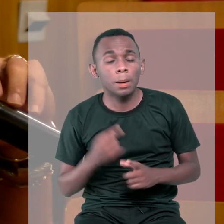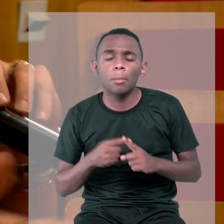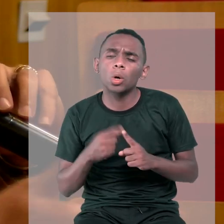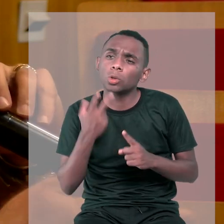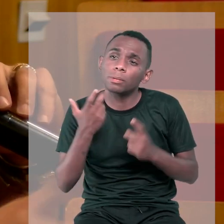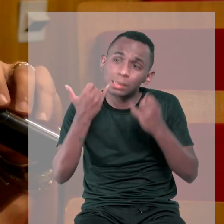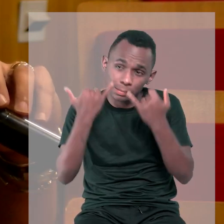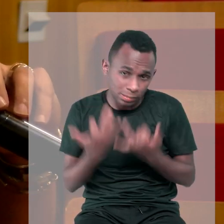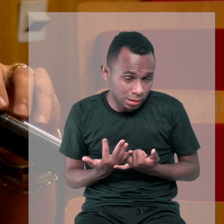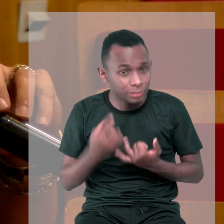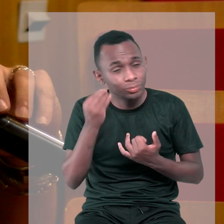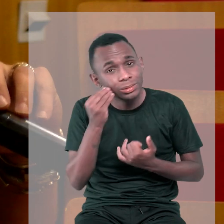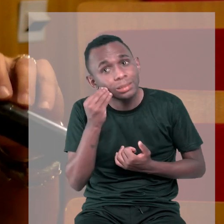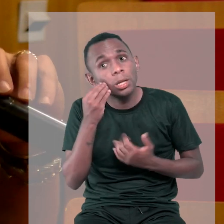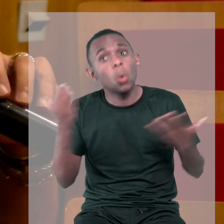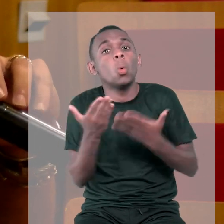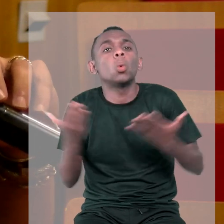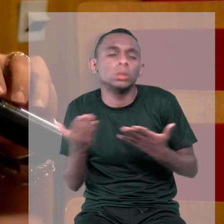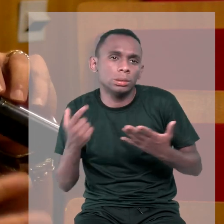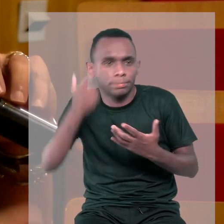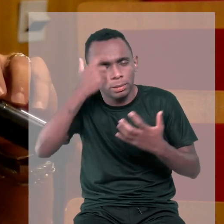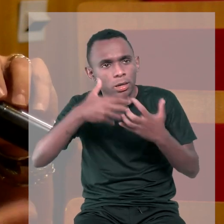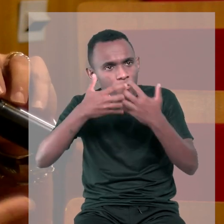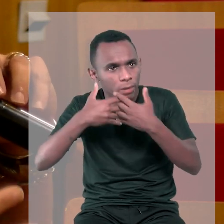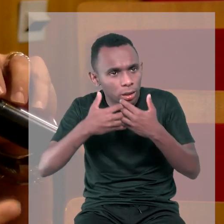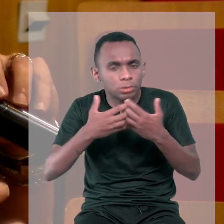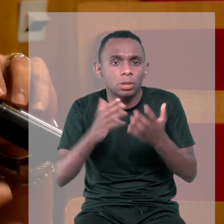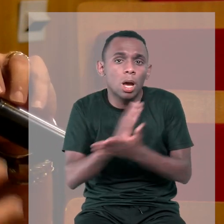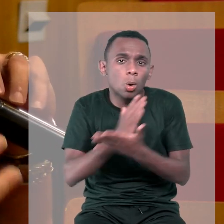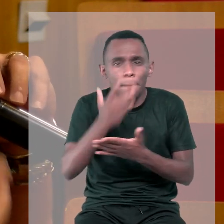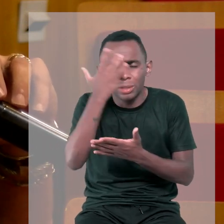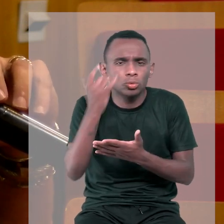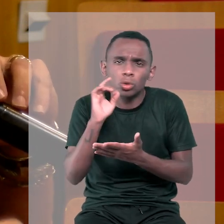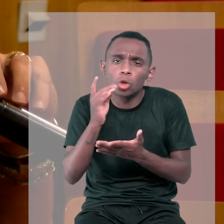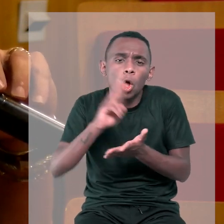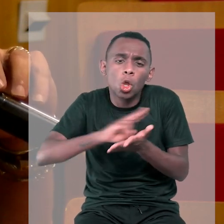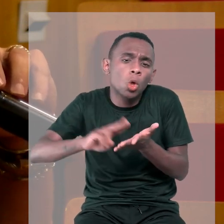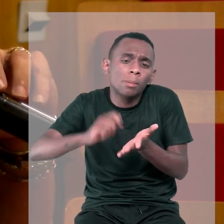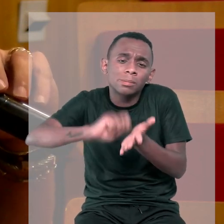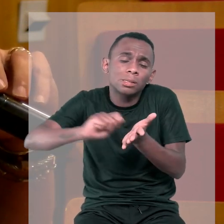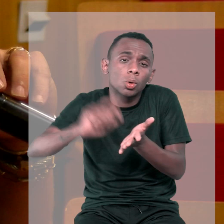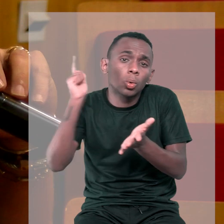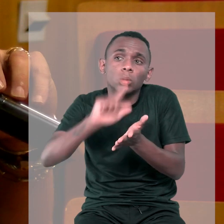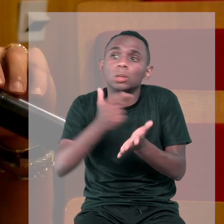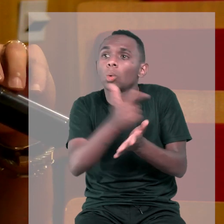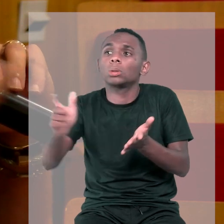aparece no lugar neste país, ou, né, pensando nesse lugar de manifestação de